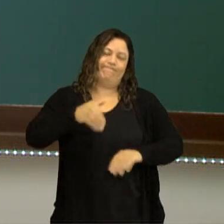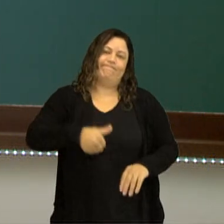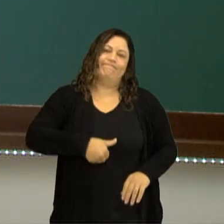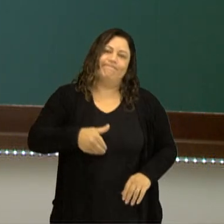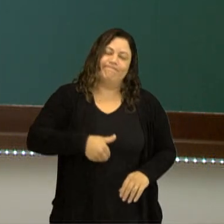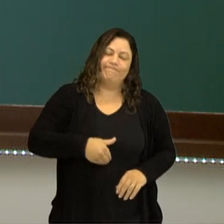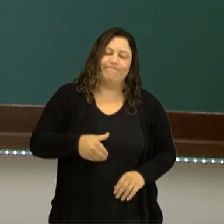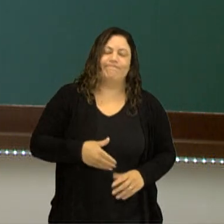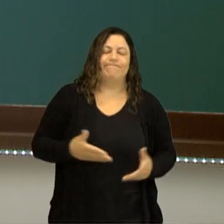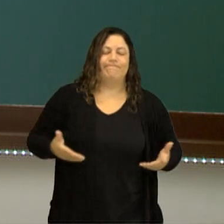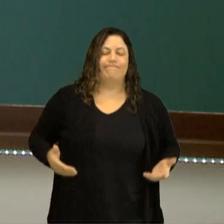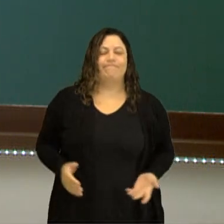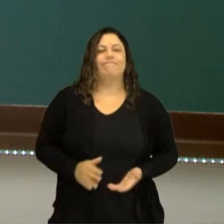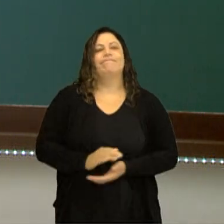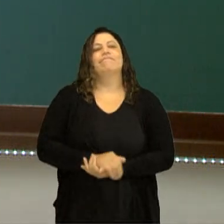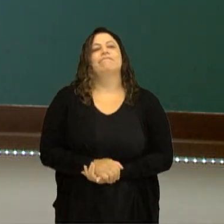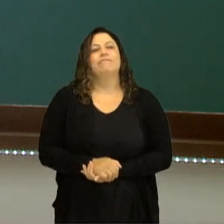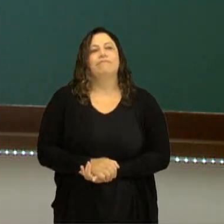e miséria da população.